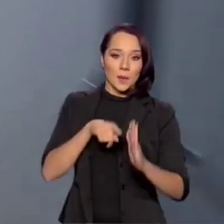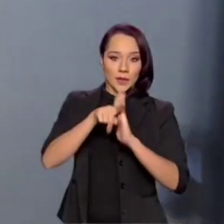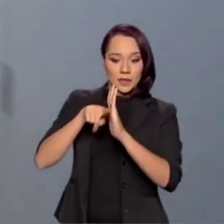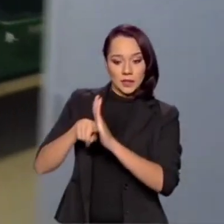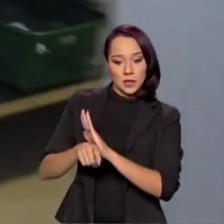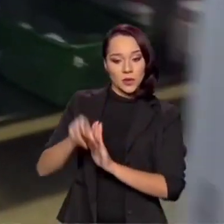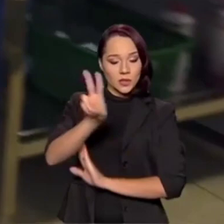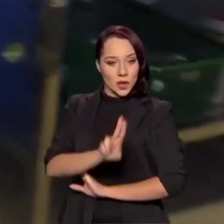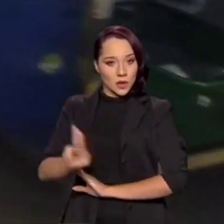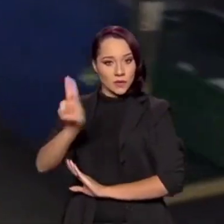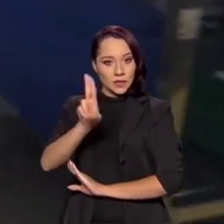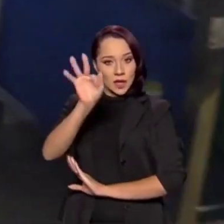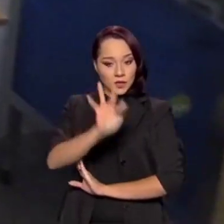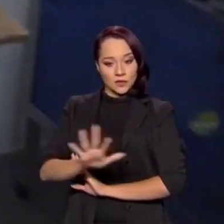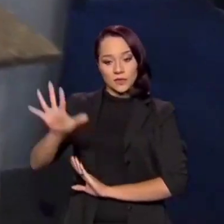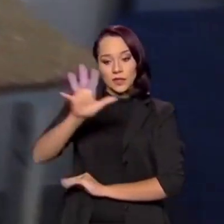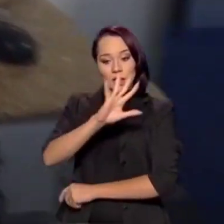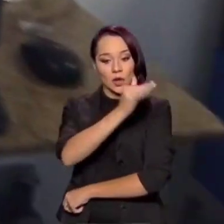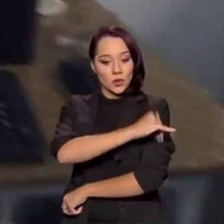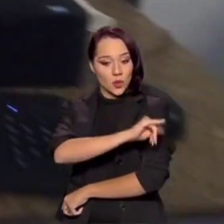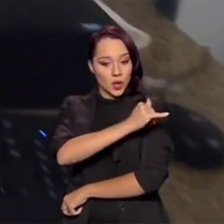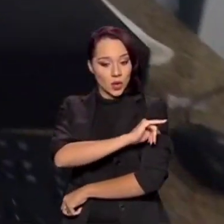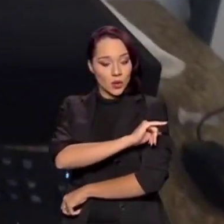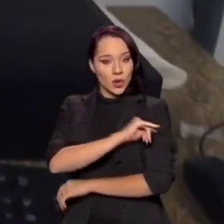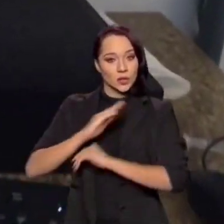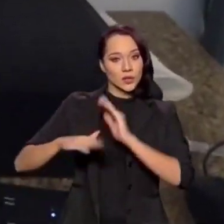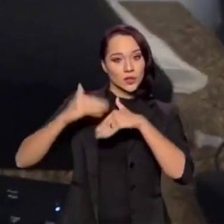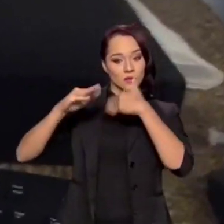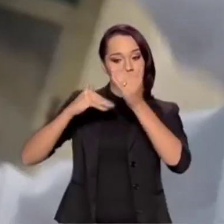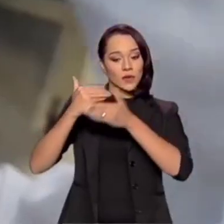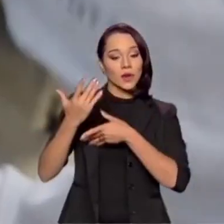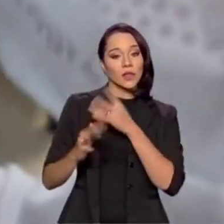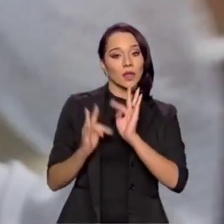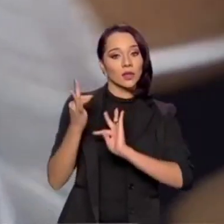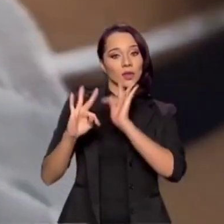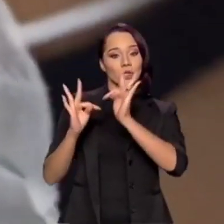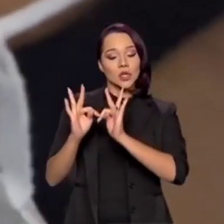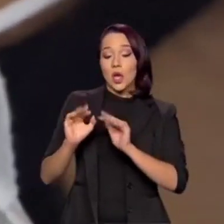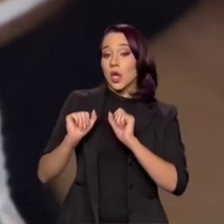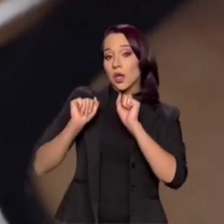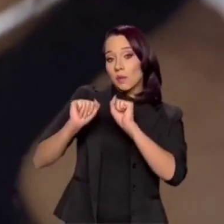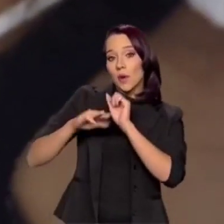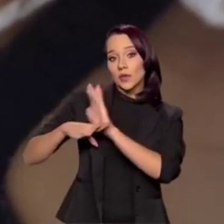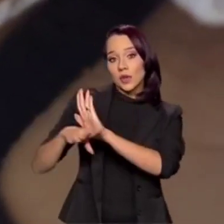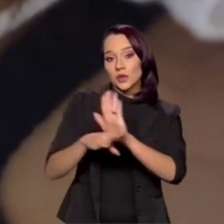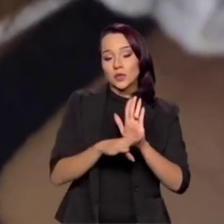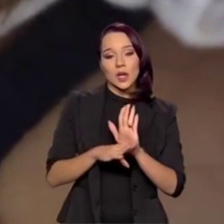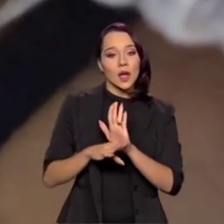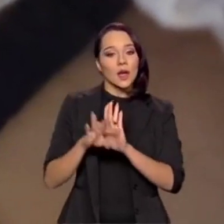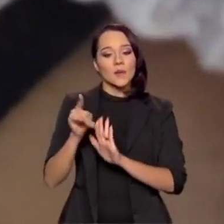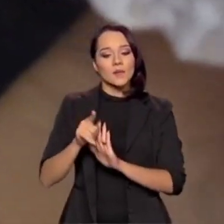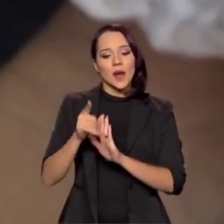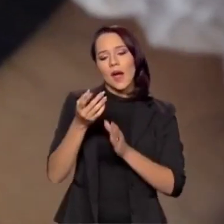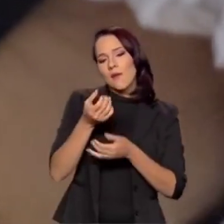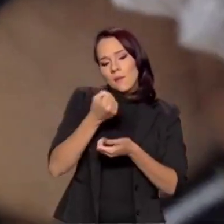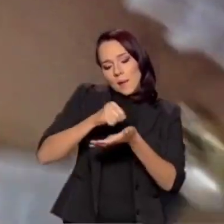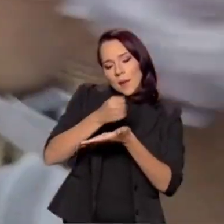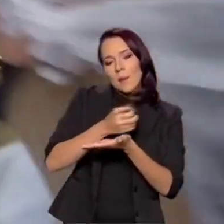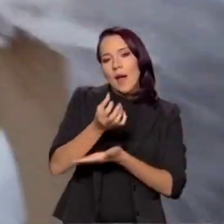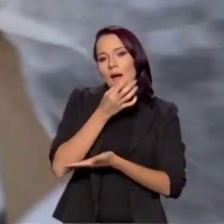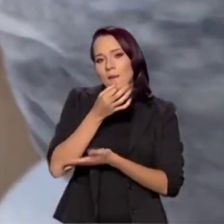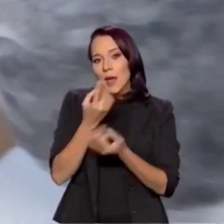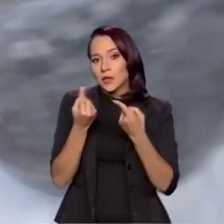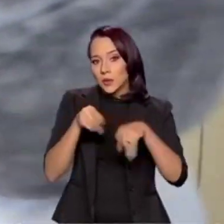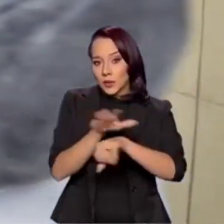Pesquisadores da Universidade Federal do Rio de Janeiro desenvolveram uma tecnologia que pode ajudar na produção de remédios contra o